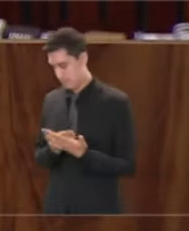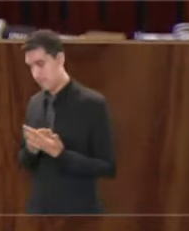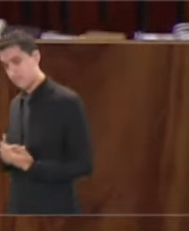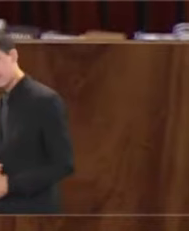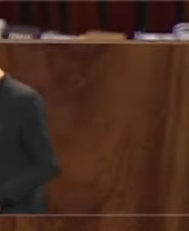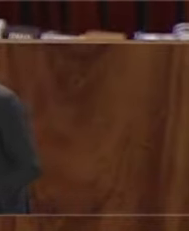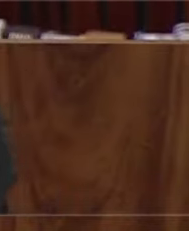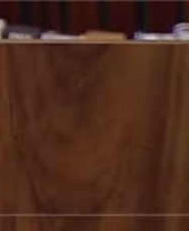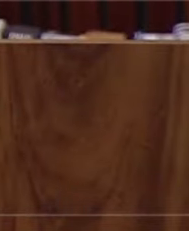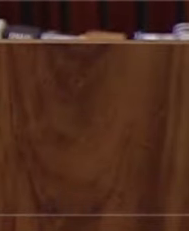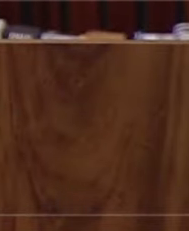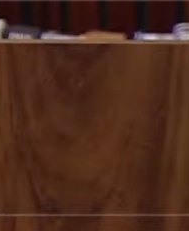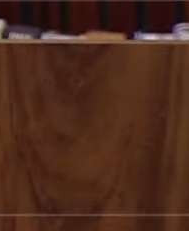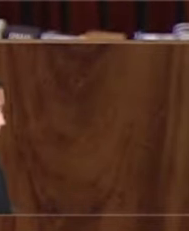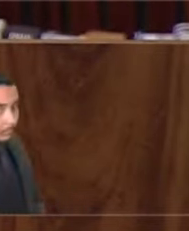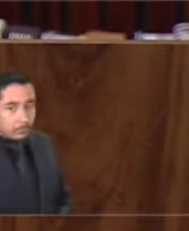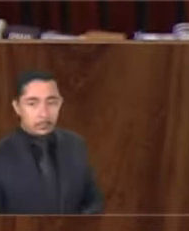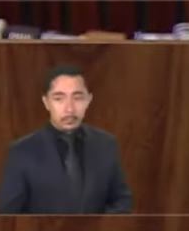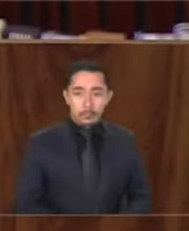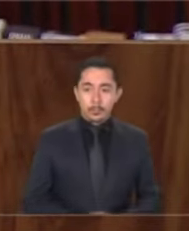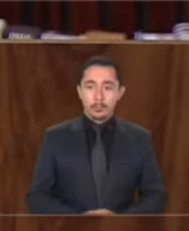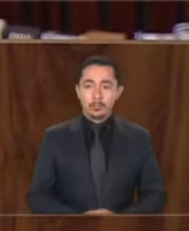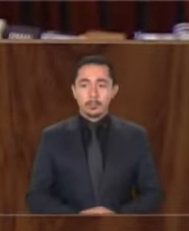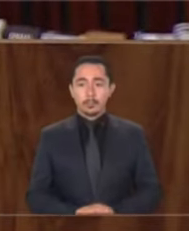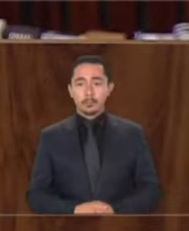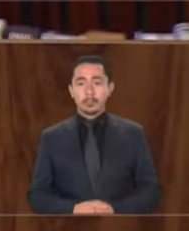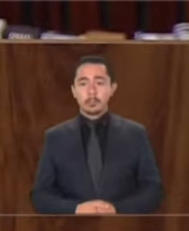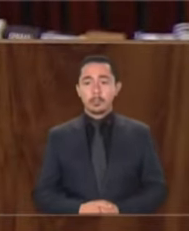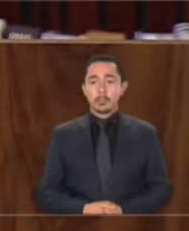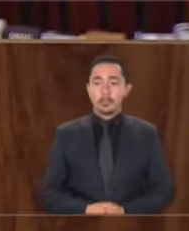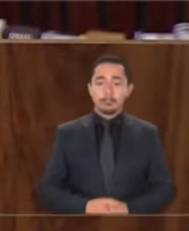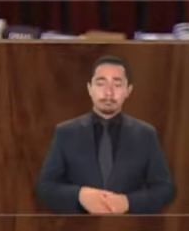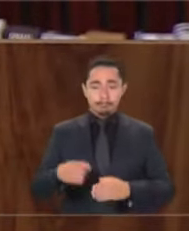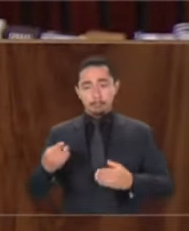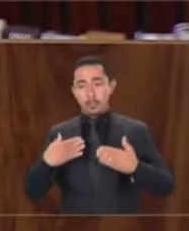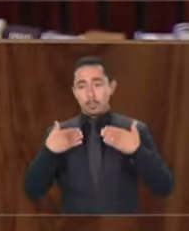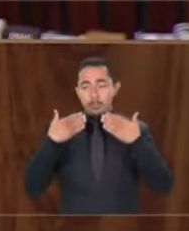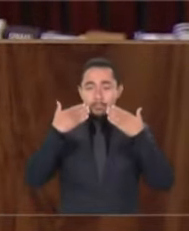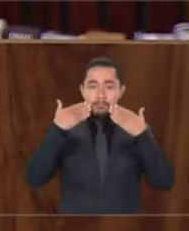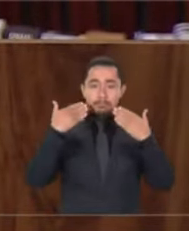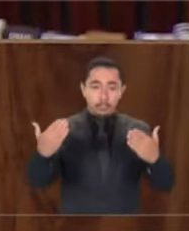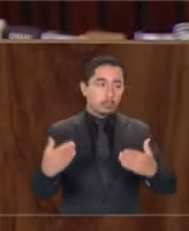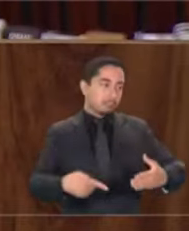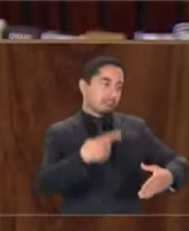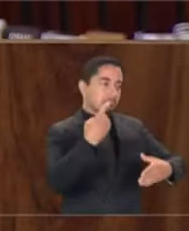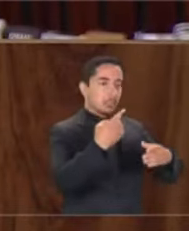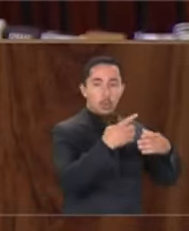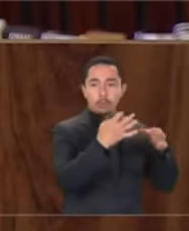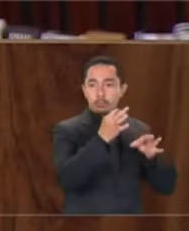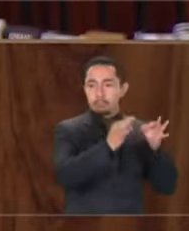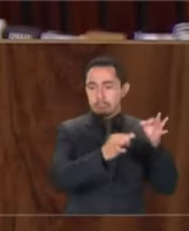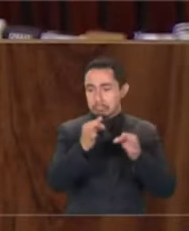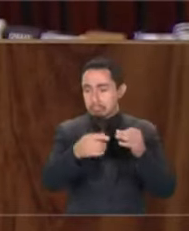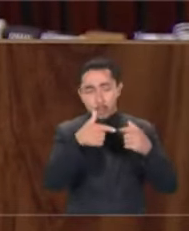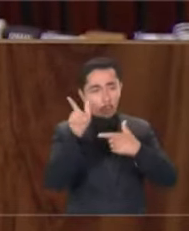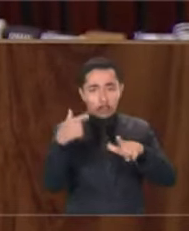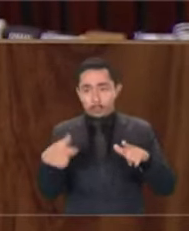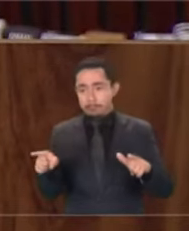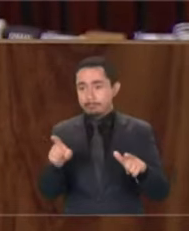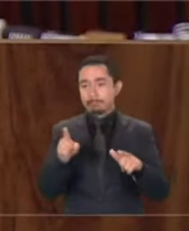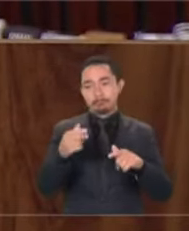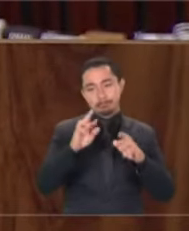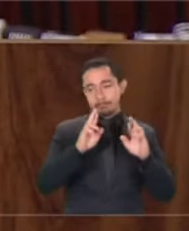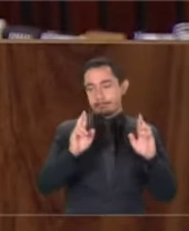então, muito mais expostos do que outros órgãos do judiciário. Não houve, e